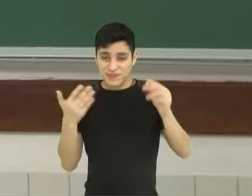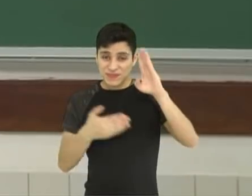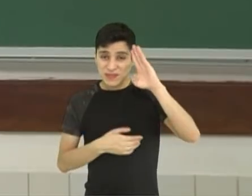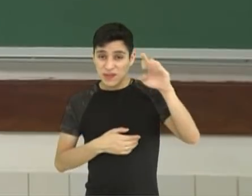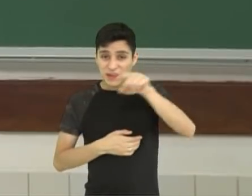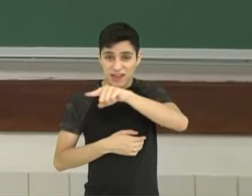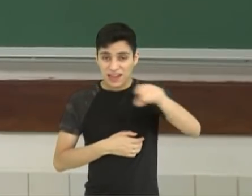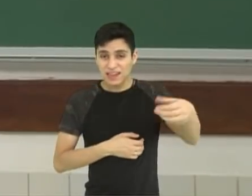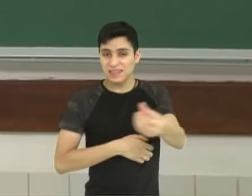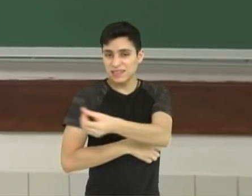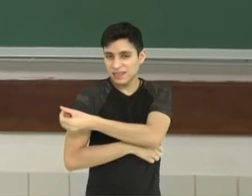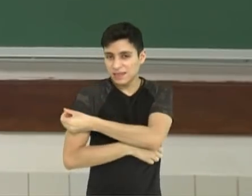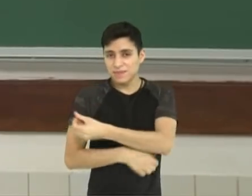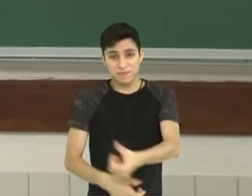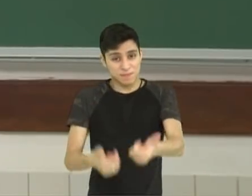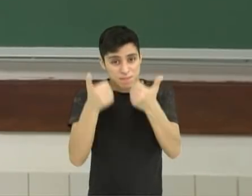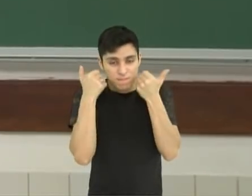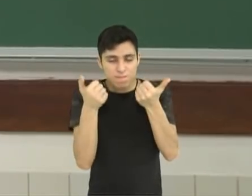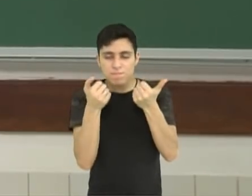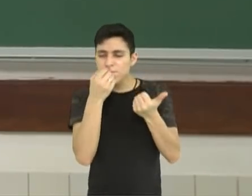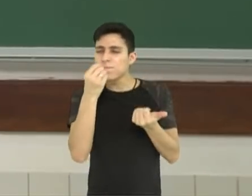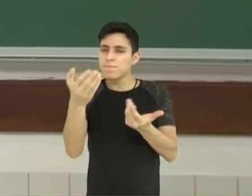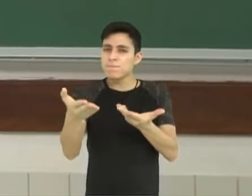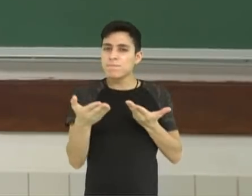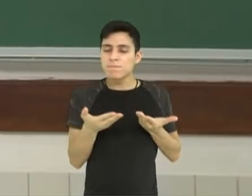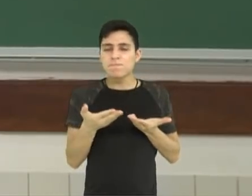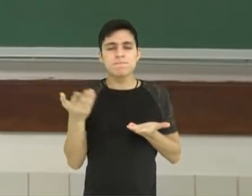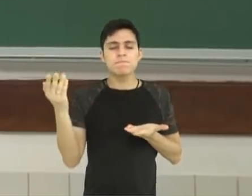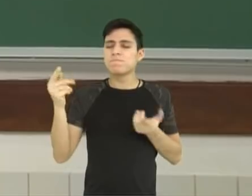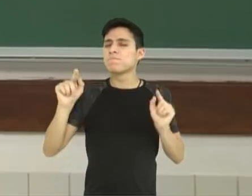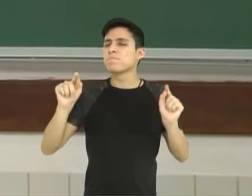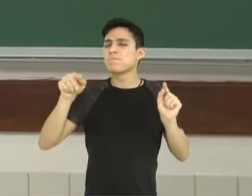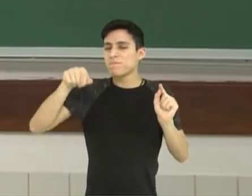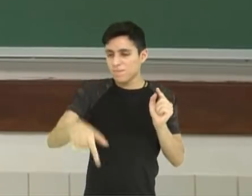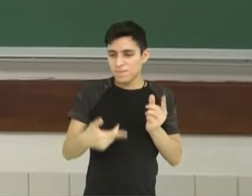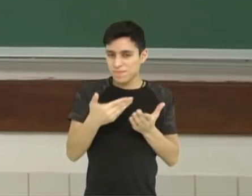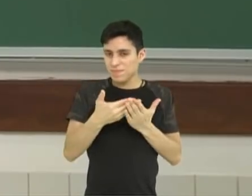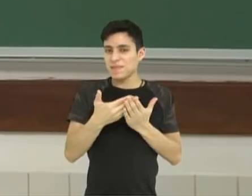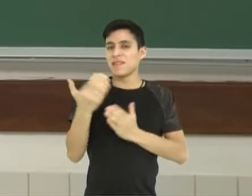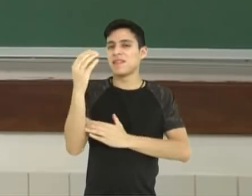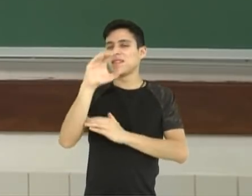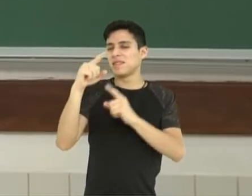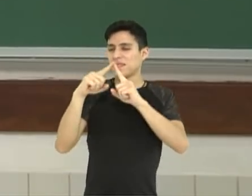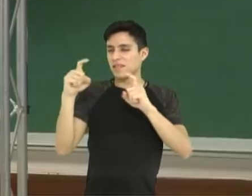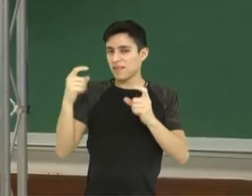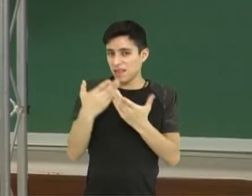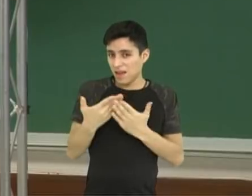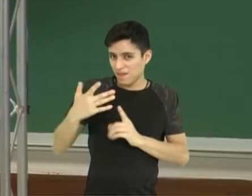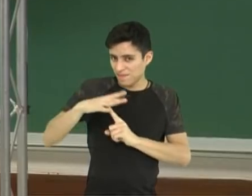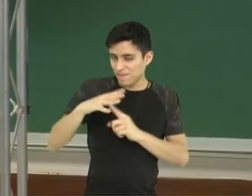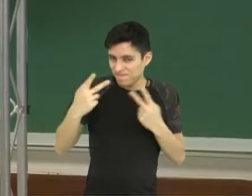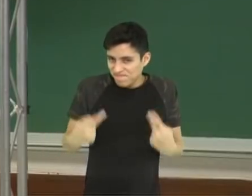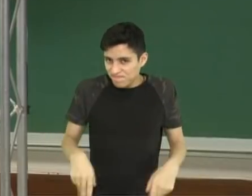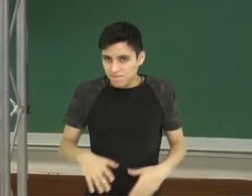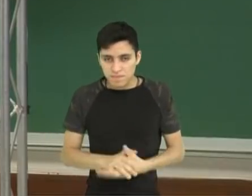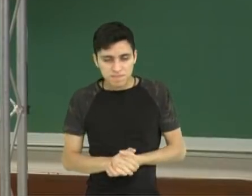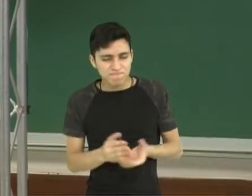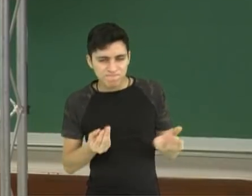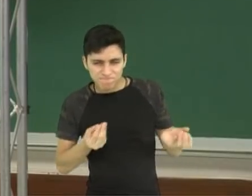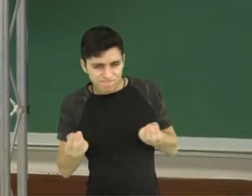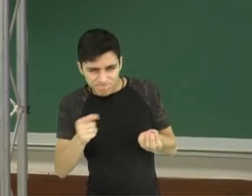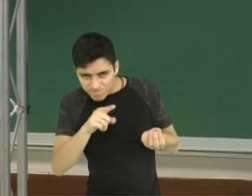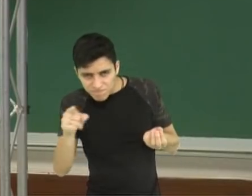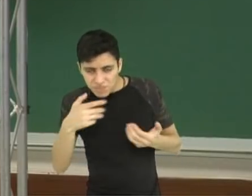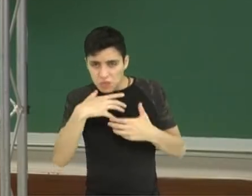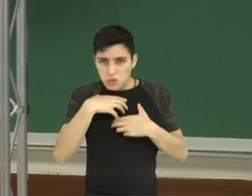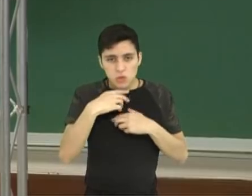sexto ano, tudo bom com vocês? Seja bem-vindo a mais uma aula de Ciências do Aula Paraná. Como que você tá? Tá se cuidando? Tá